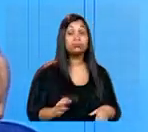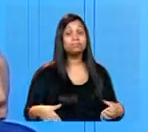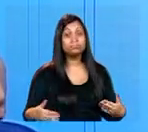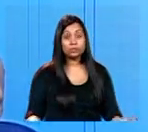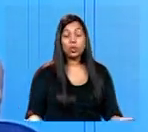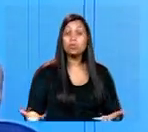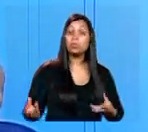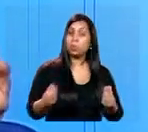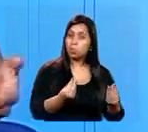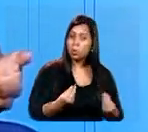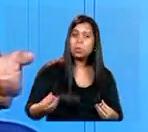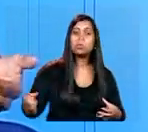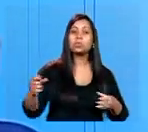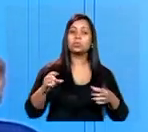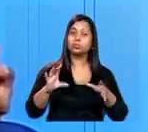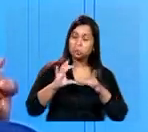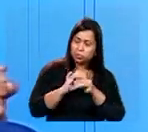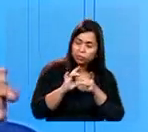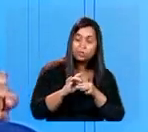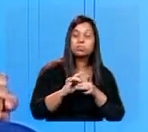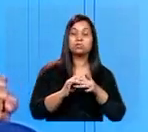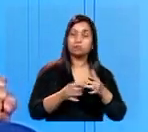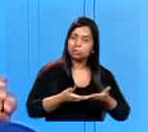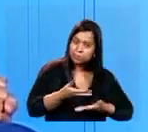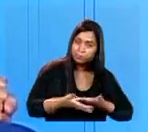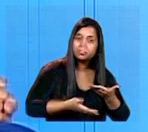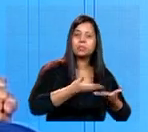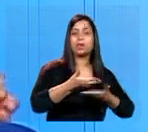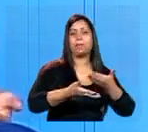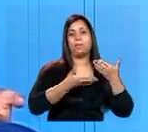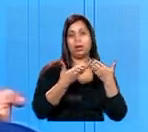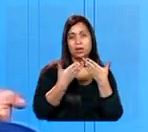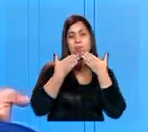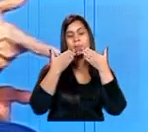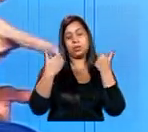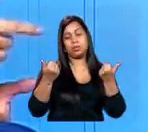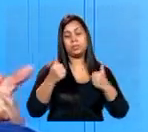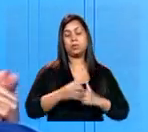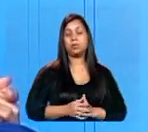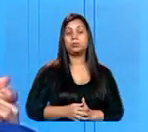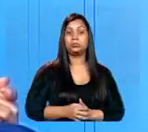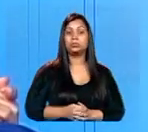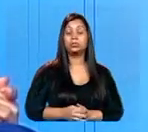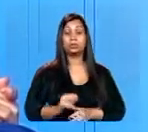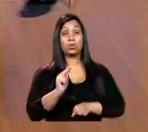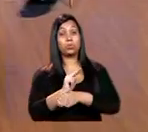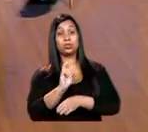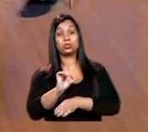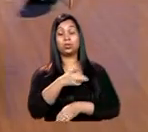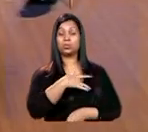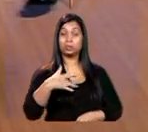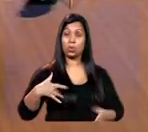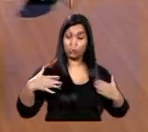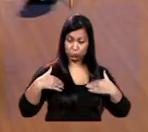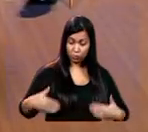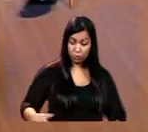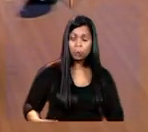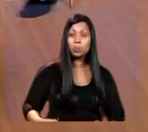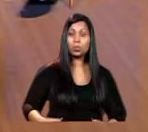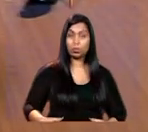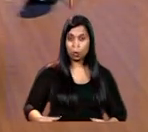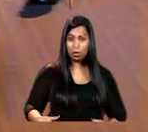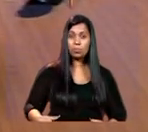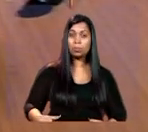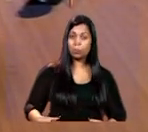para fazer o cuidado. Então, assim, são muitos vínculos a serem trabalhados para conseguir essa assistência. Vocês não estão cuidando só da